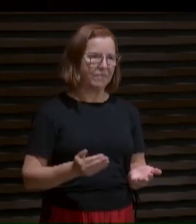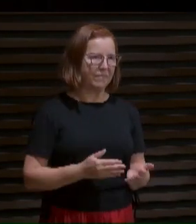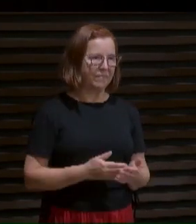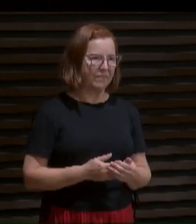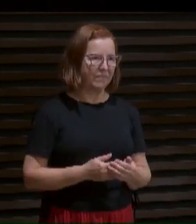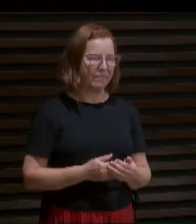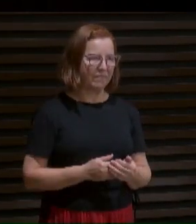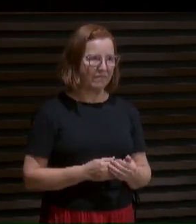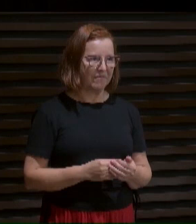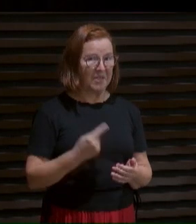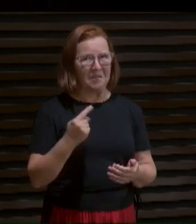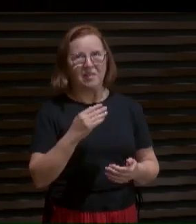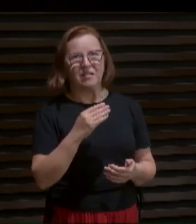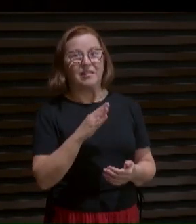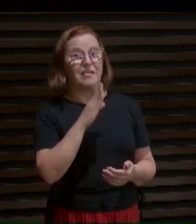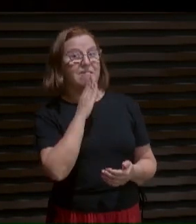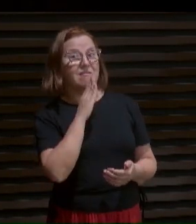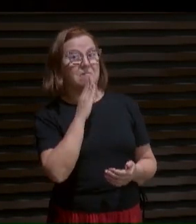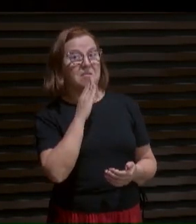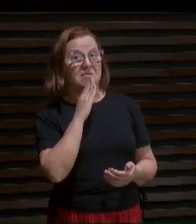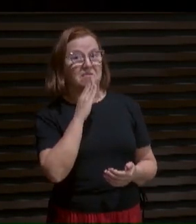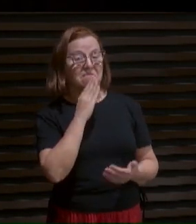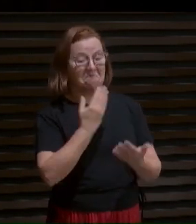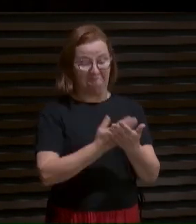nos seus conhecimentos,